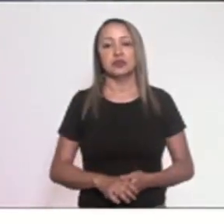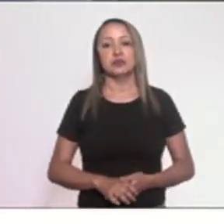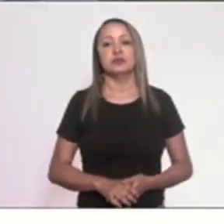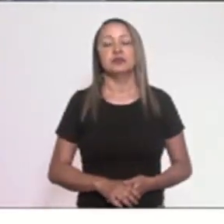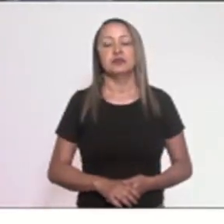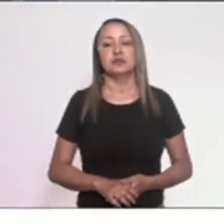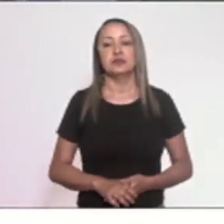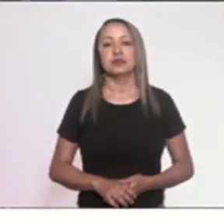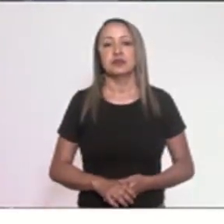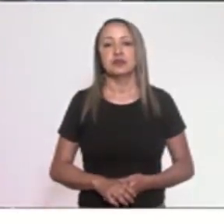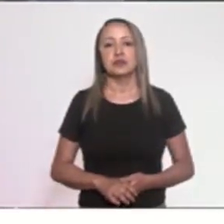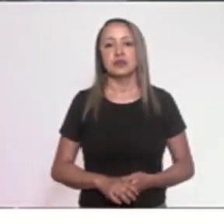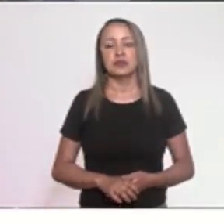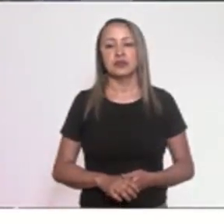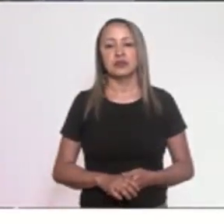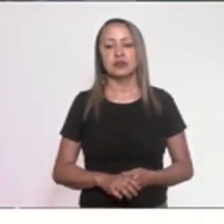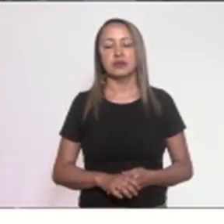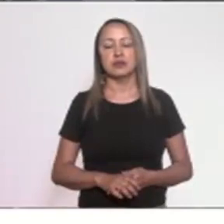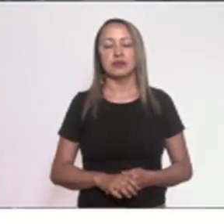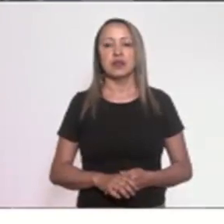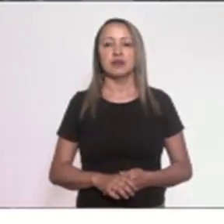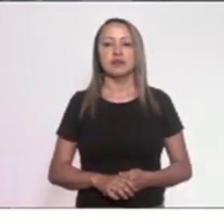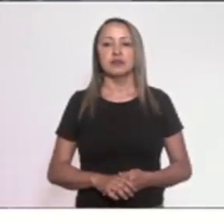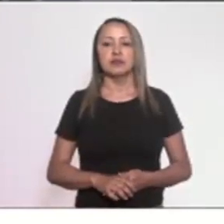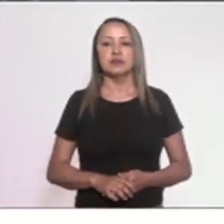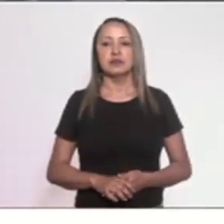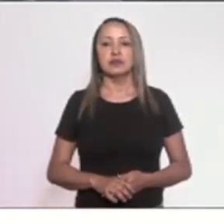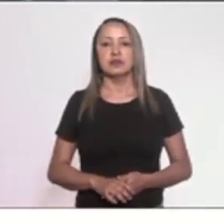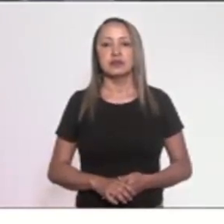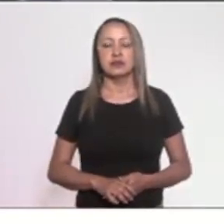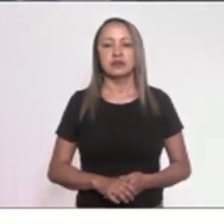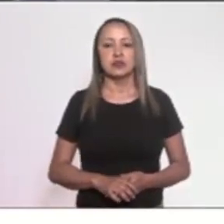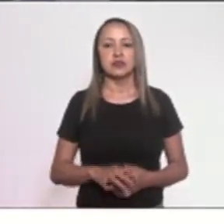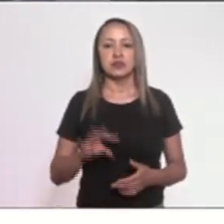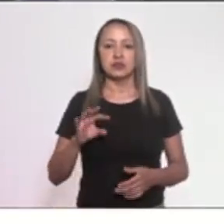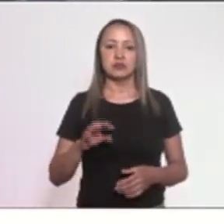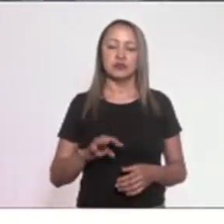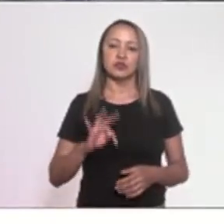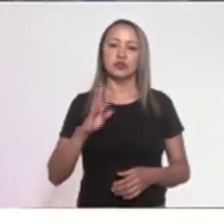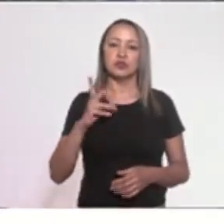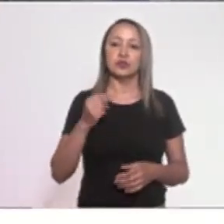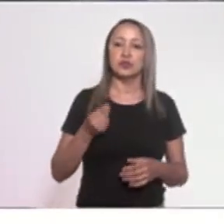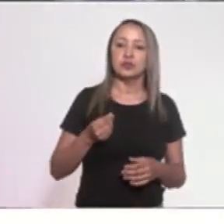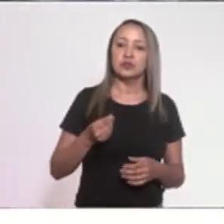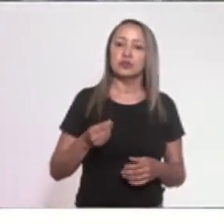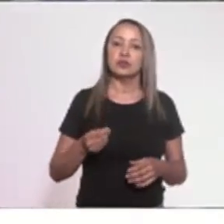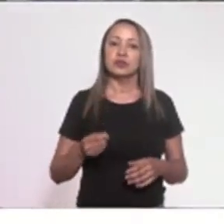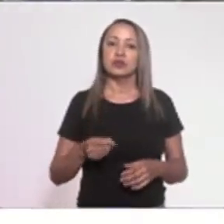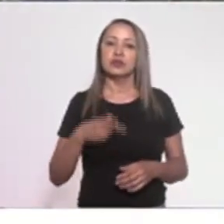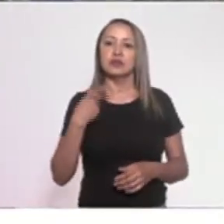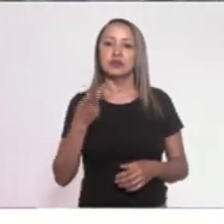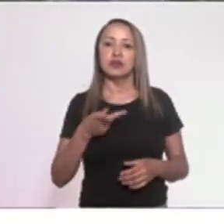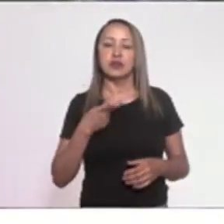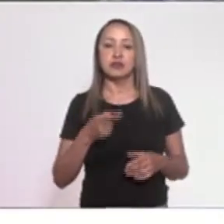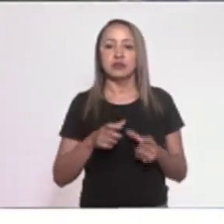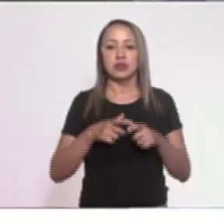vista da oposição ter ampliado o seu número de